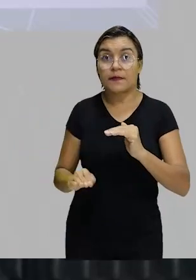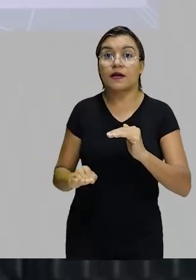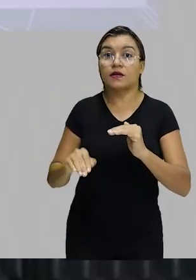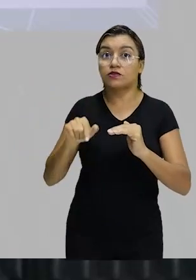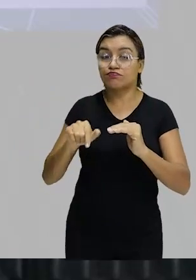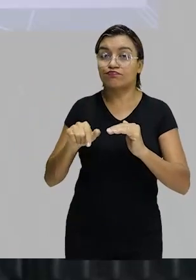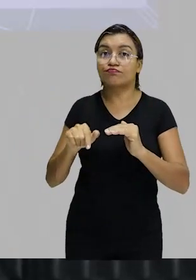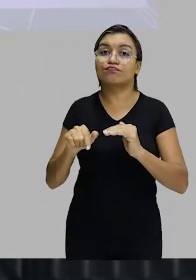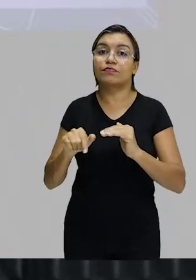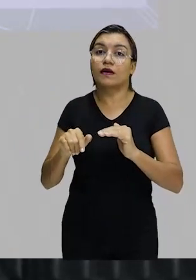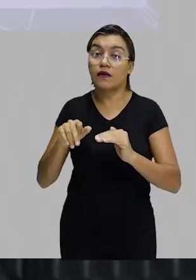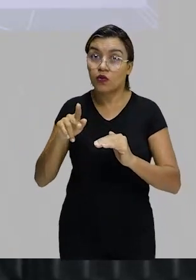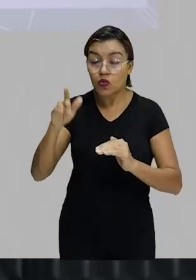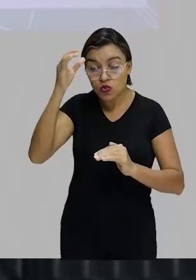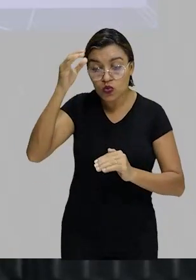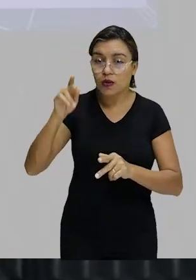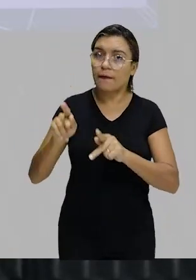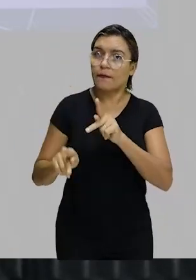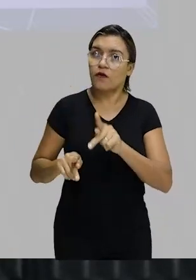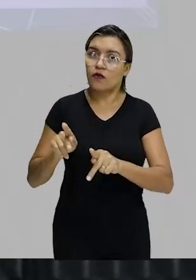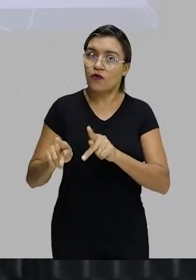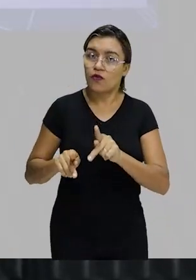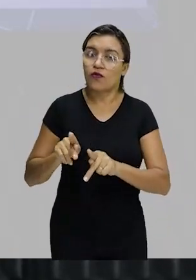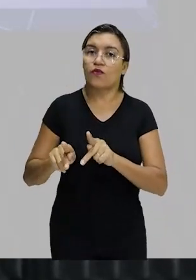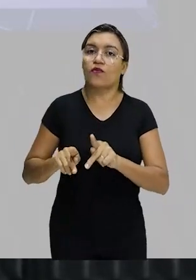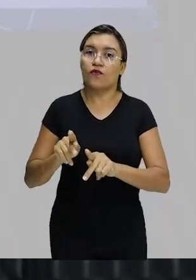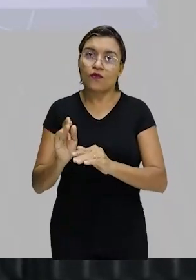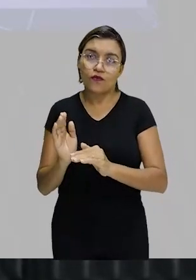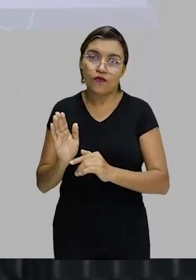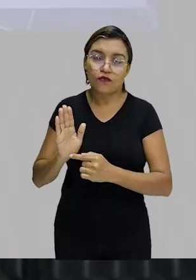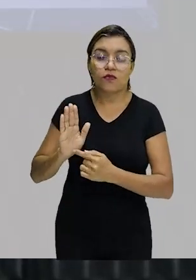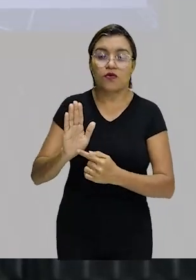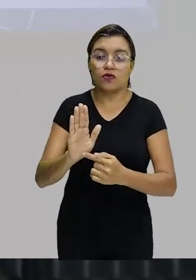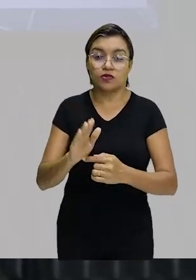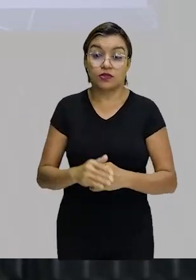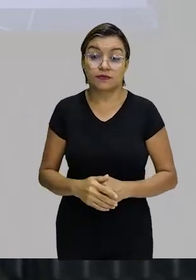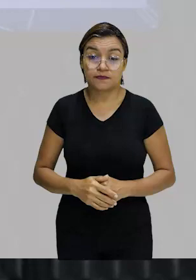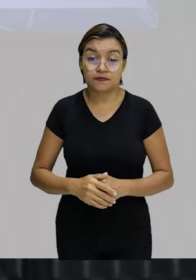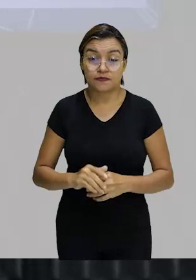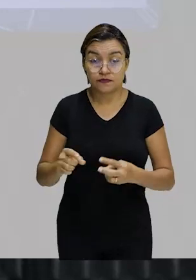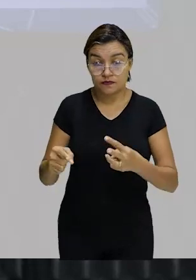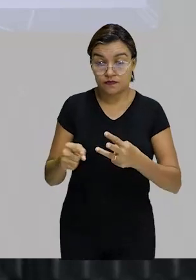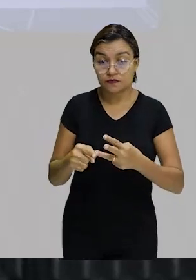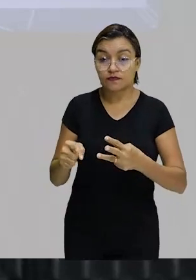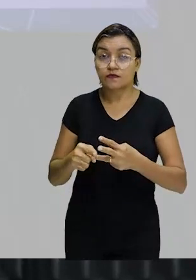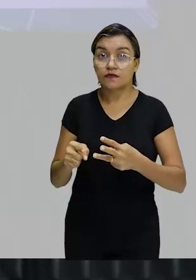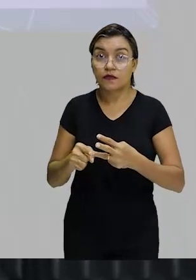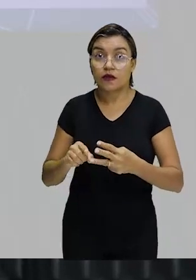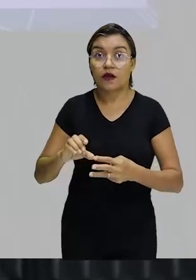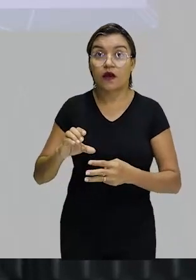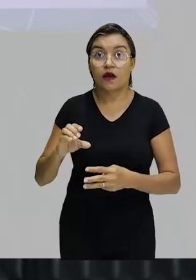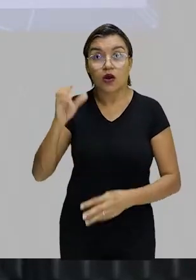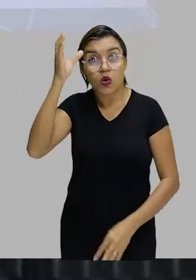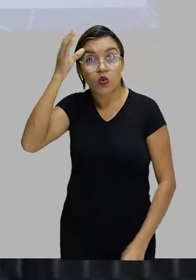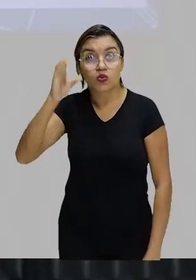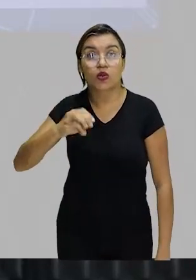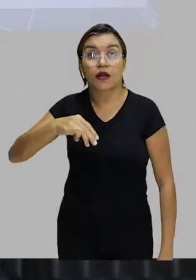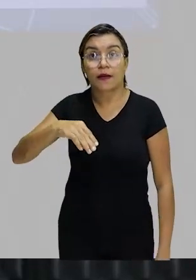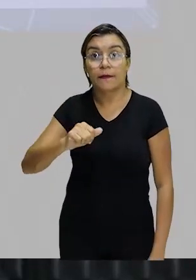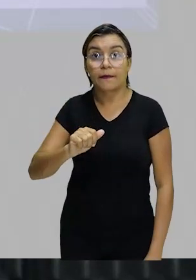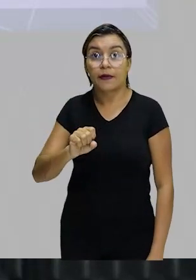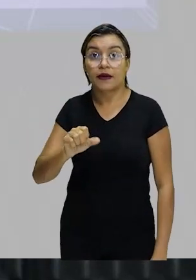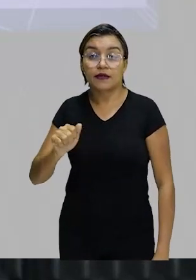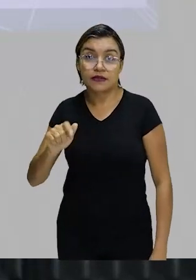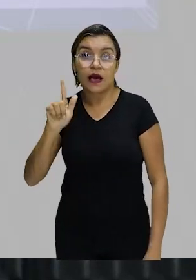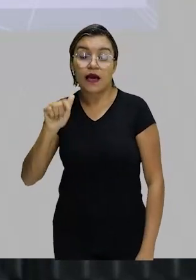daquela cultura popular, da cultura manifestada pelo povo, e o mass culture, que é a cultura de massa, é aquela que tem a influência